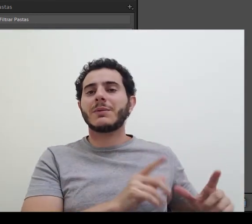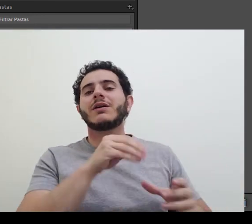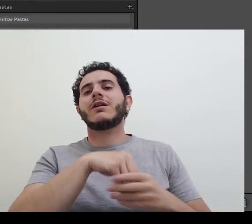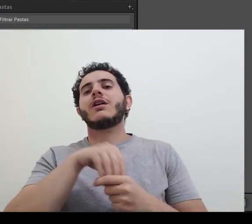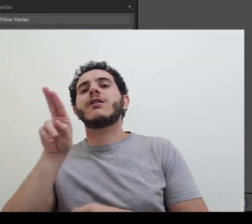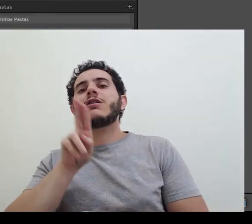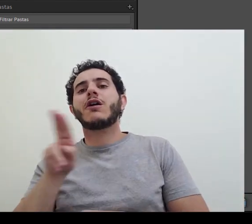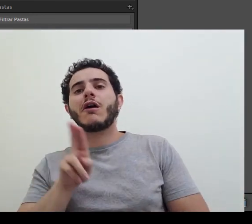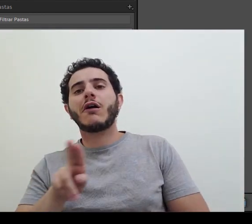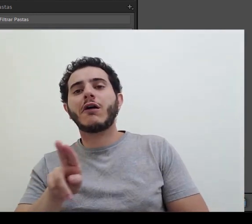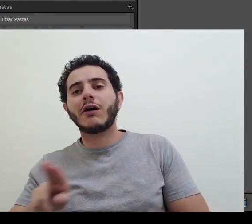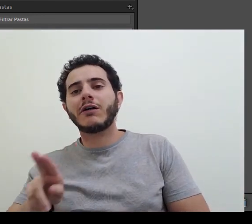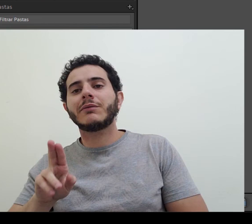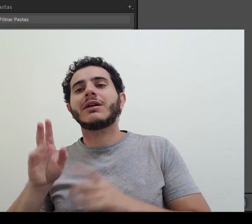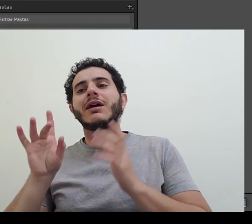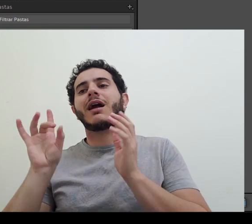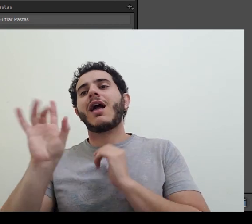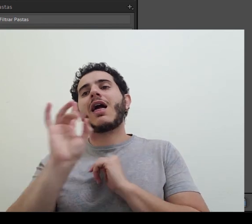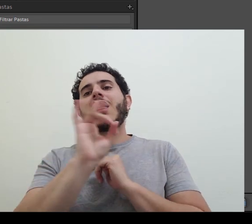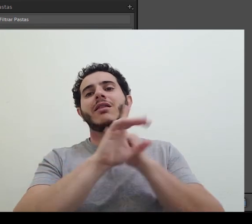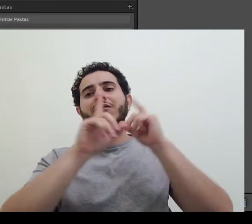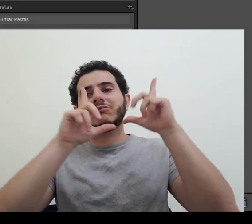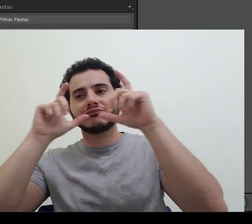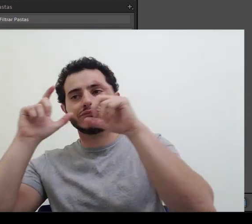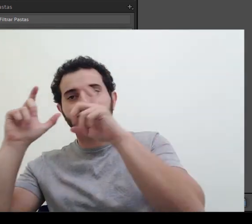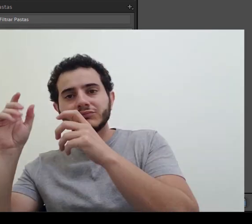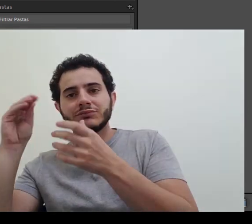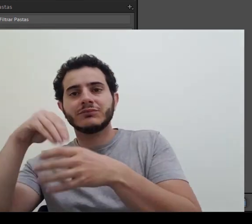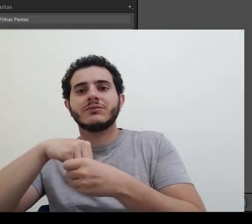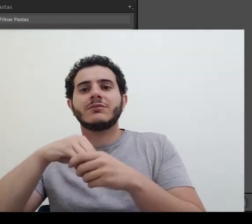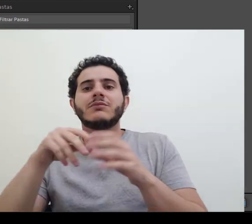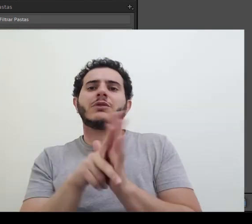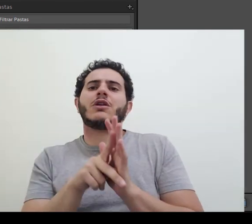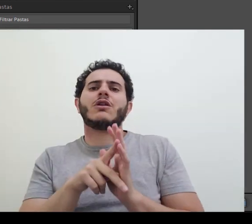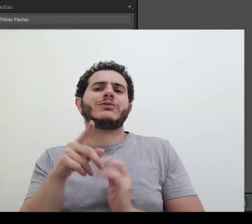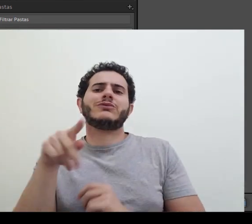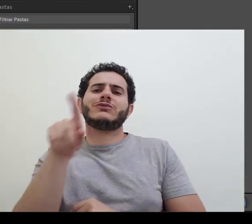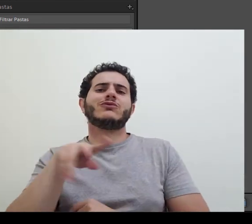você fez, o nome da fotografia de produto que você fez certinho